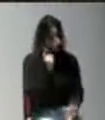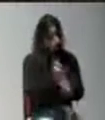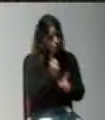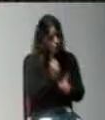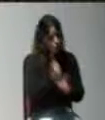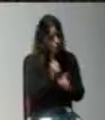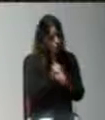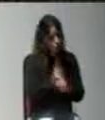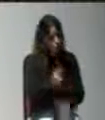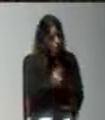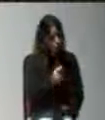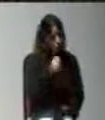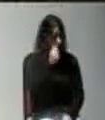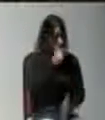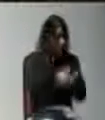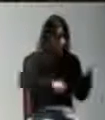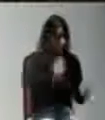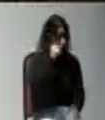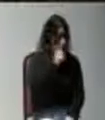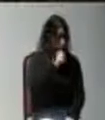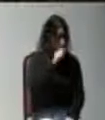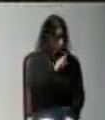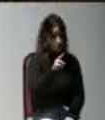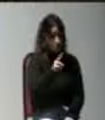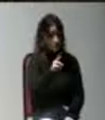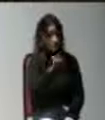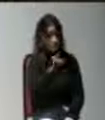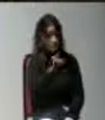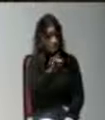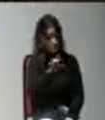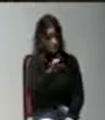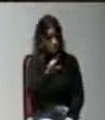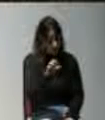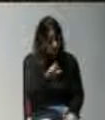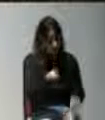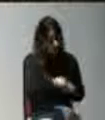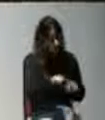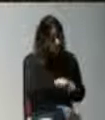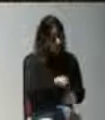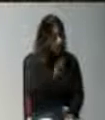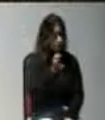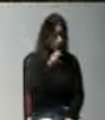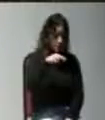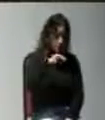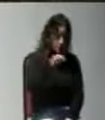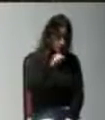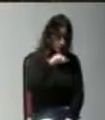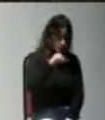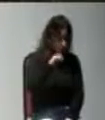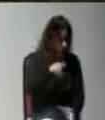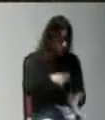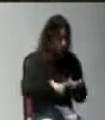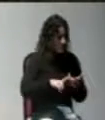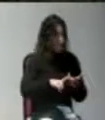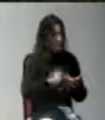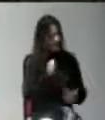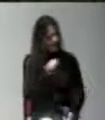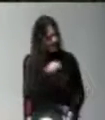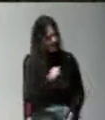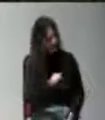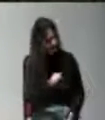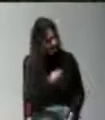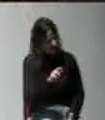com Judith Butler, com Walter Benjamin. Vamos lá ler Hannah Arendt,